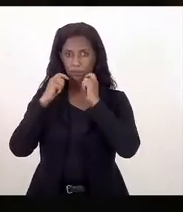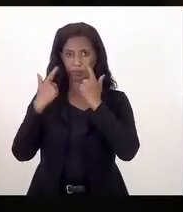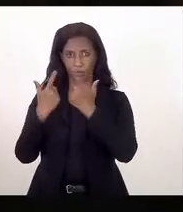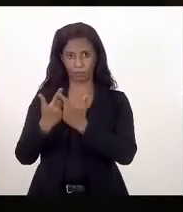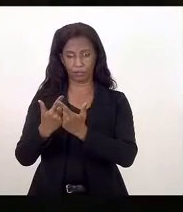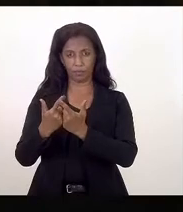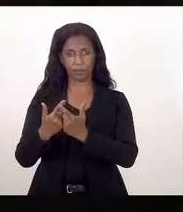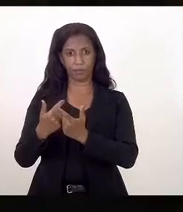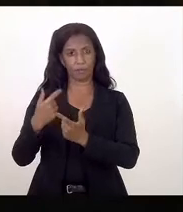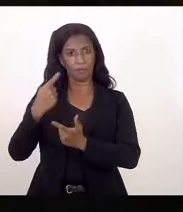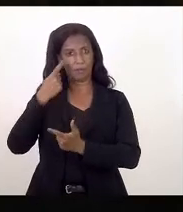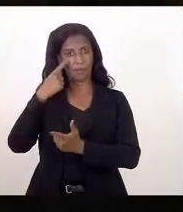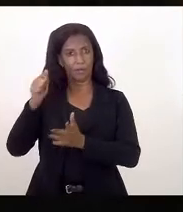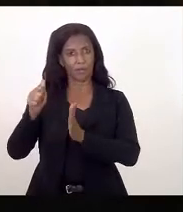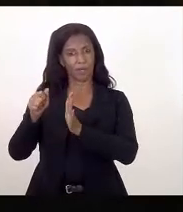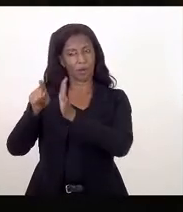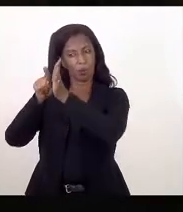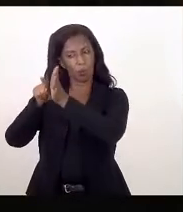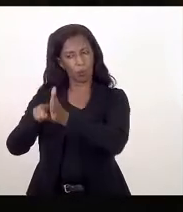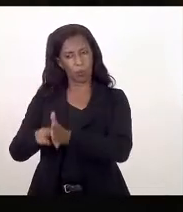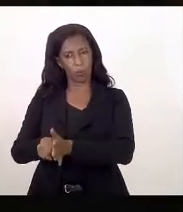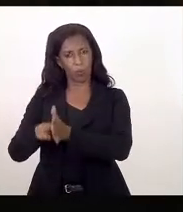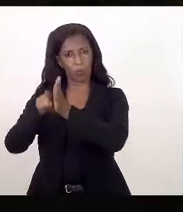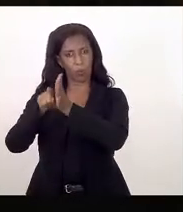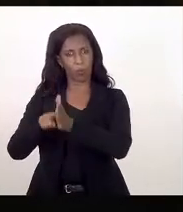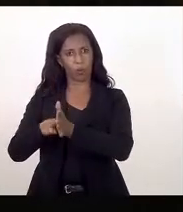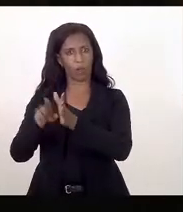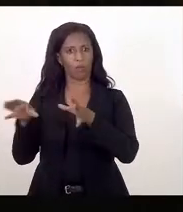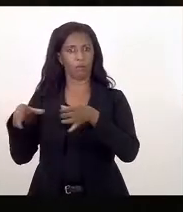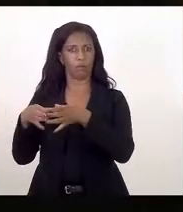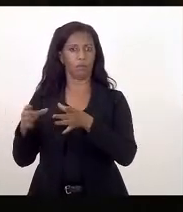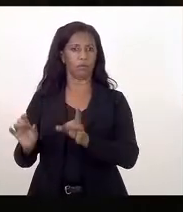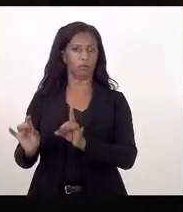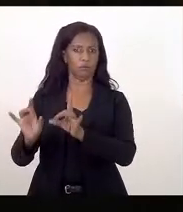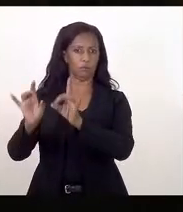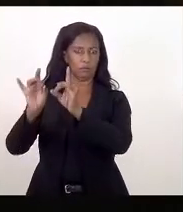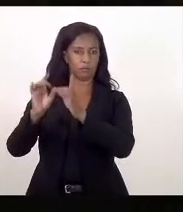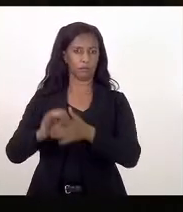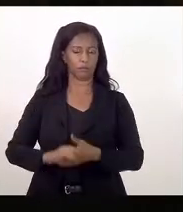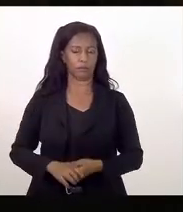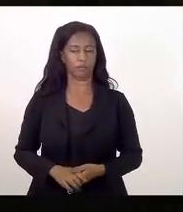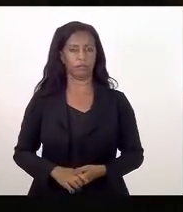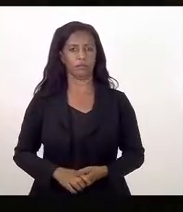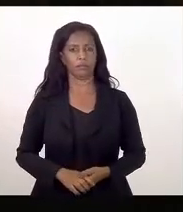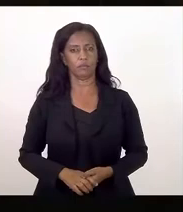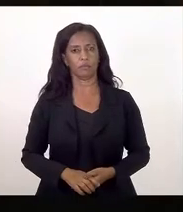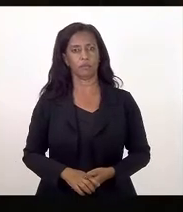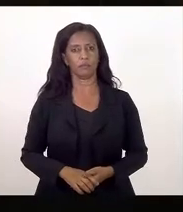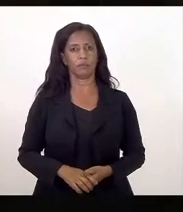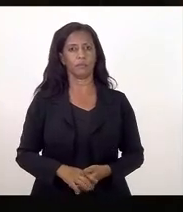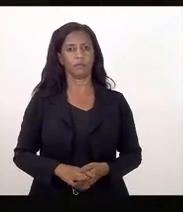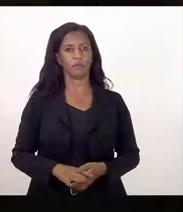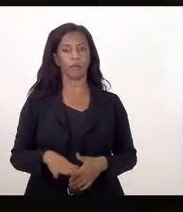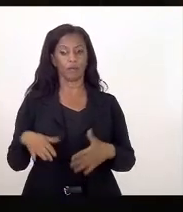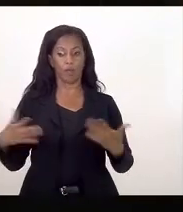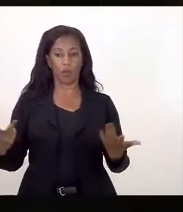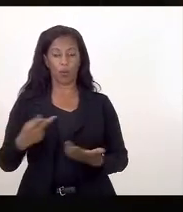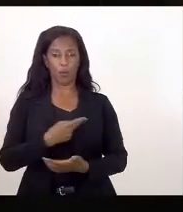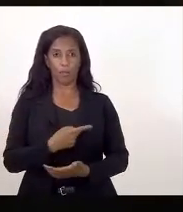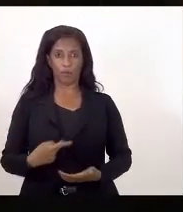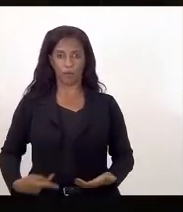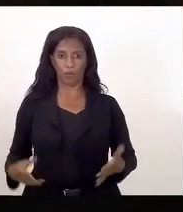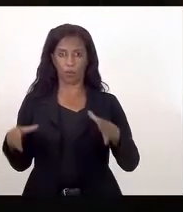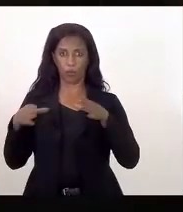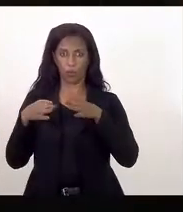submetê-lo ao órgão especial. Dito isso, senhor presidente, o presidente da Comissão de